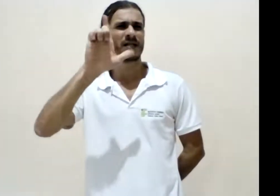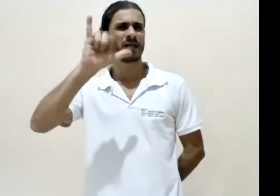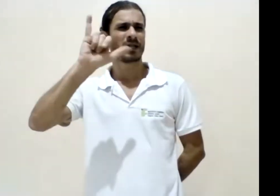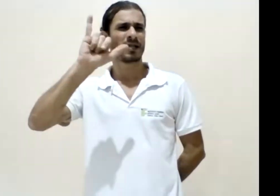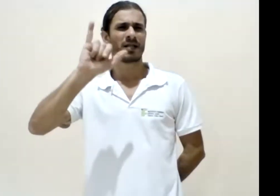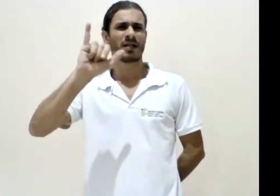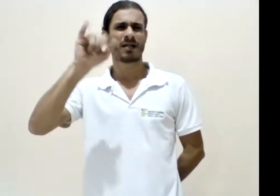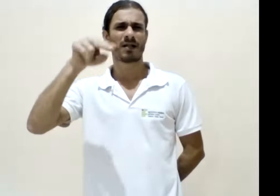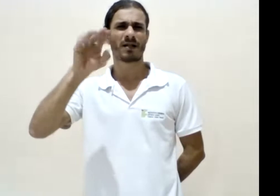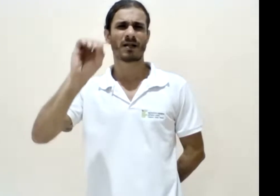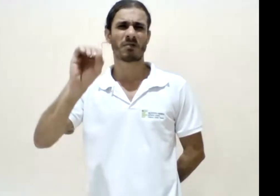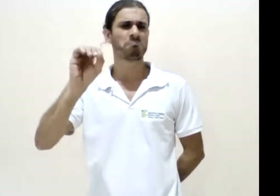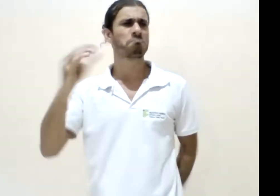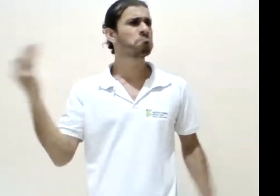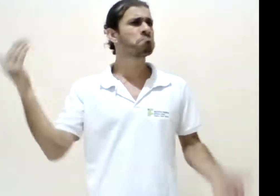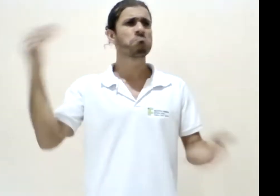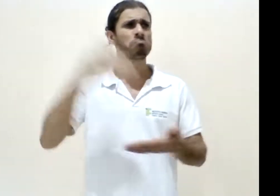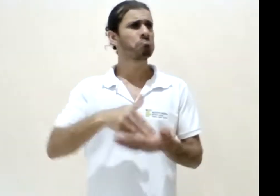Não chegou, parece que não, né?